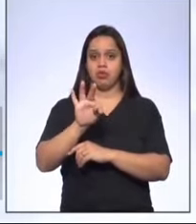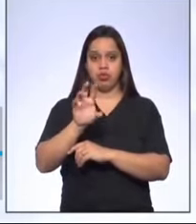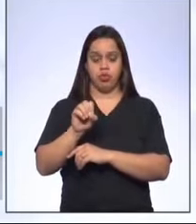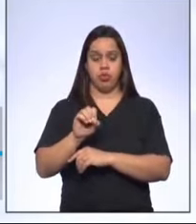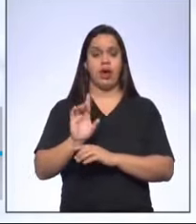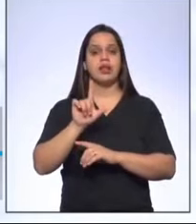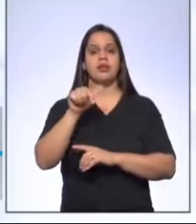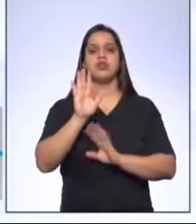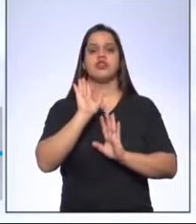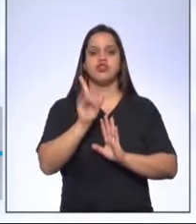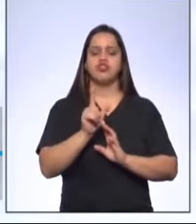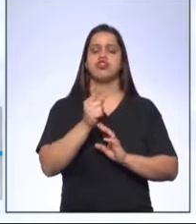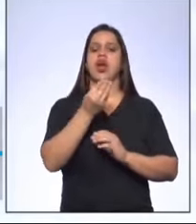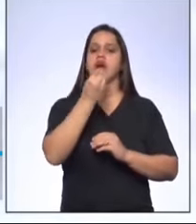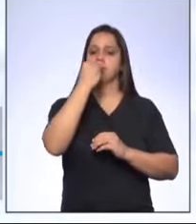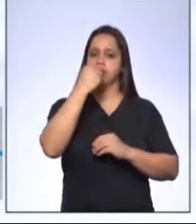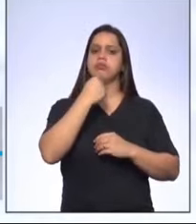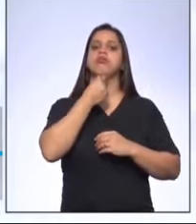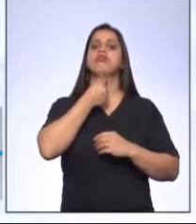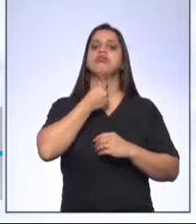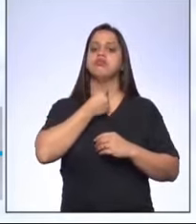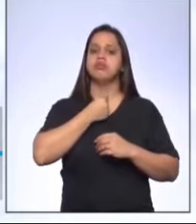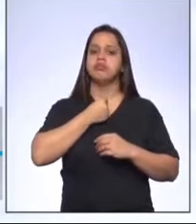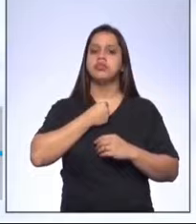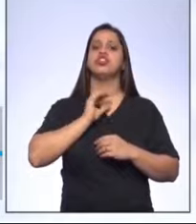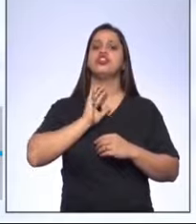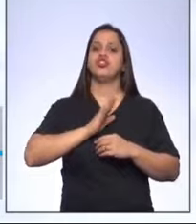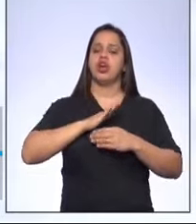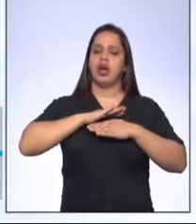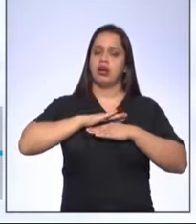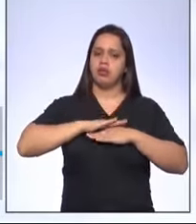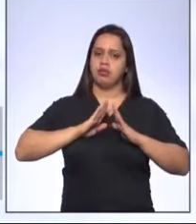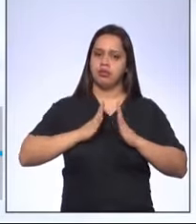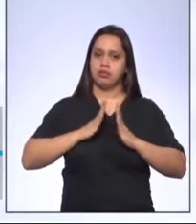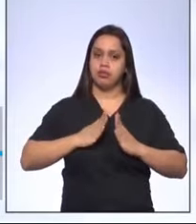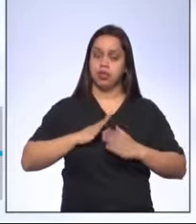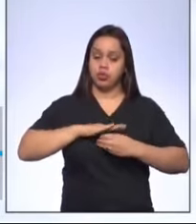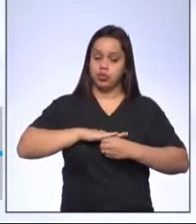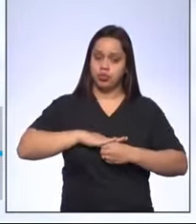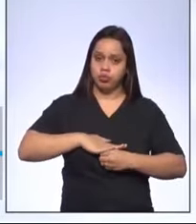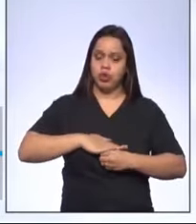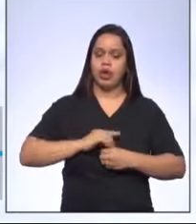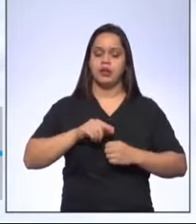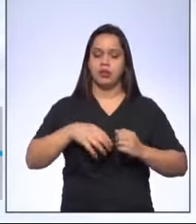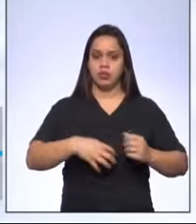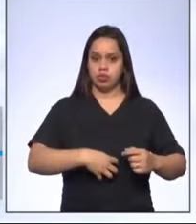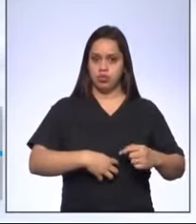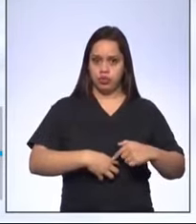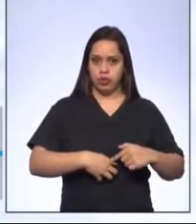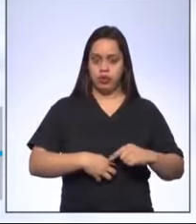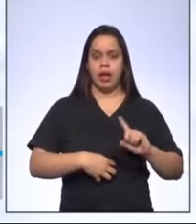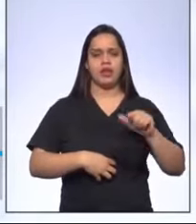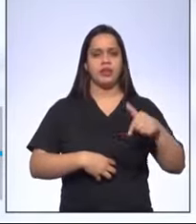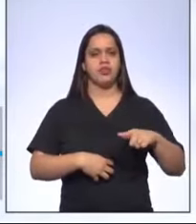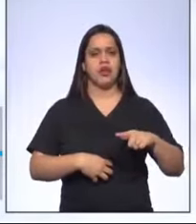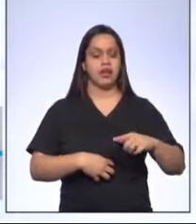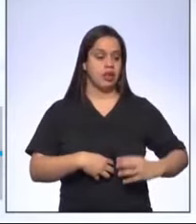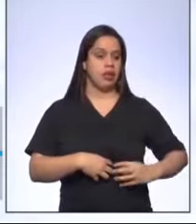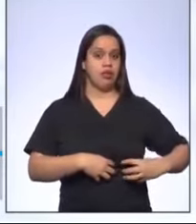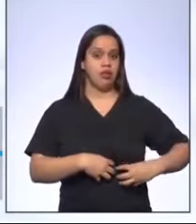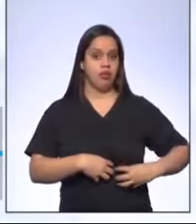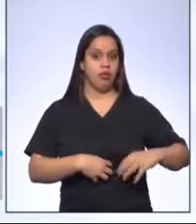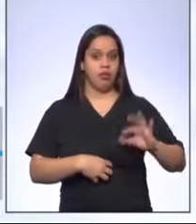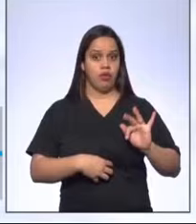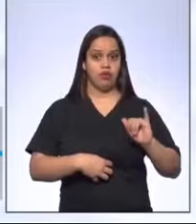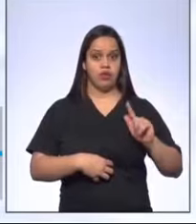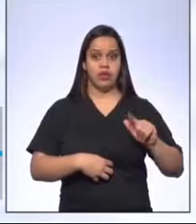estômago, você vai ter uma enorme glândula, né, que é o fígado. Ele vai fazer muita coisa, entre